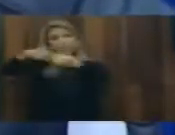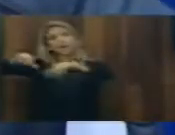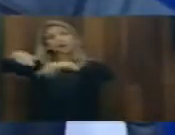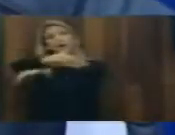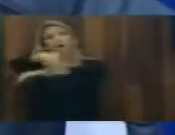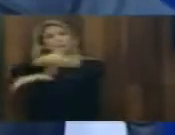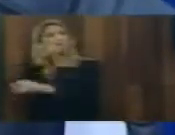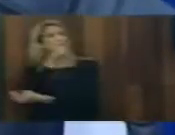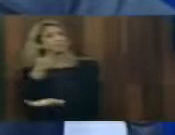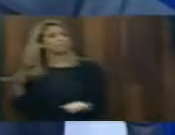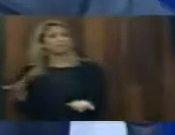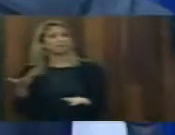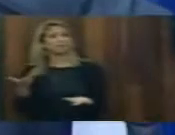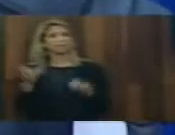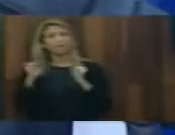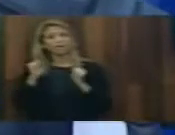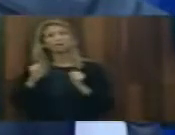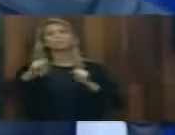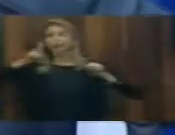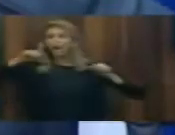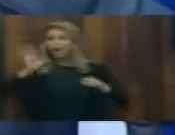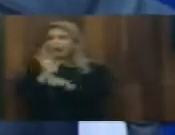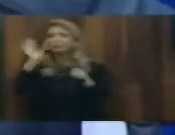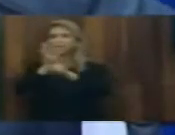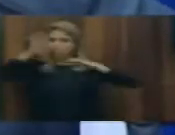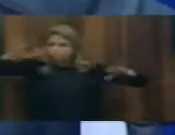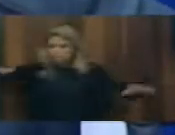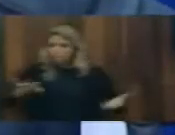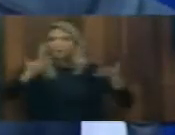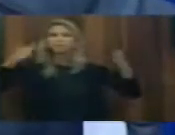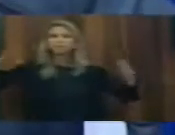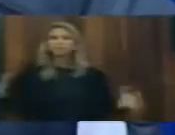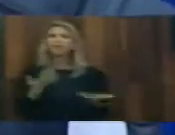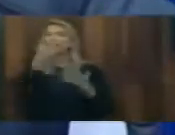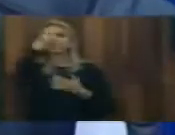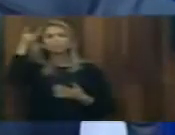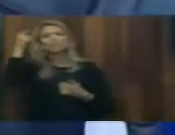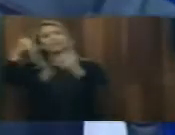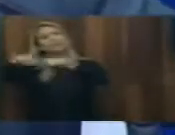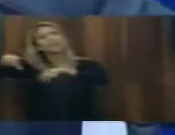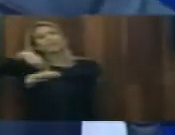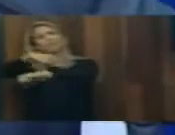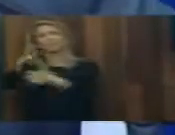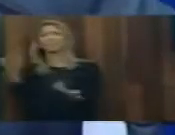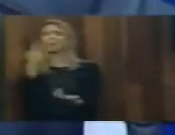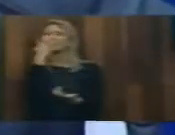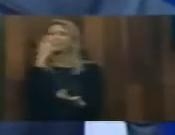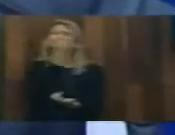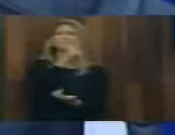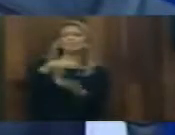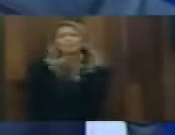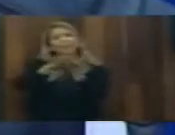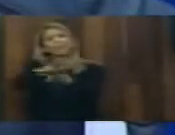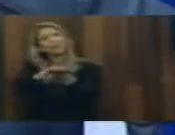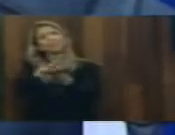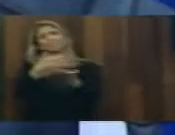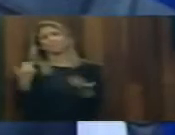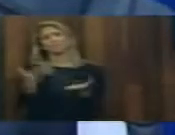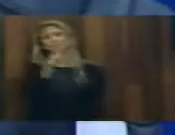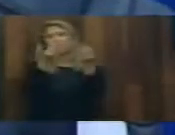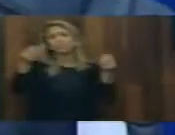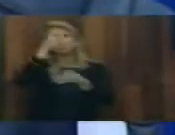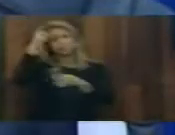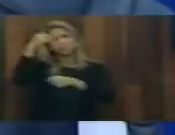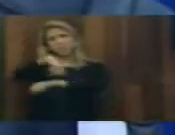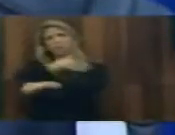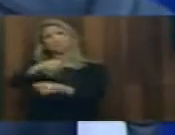para eles, que eles ingressem de novo na sociedade, não, parece que um puxa o outro, e assistência social nada